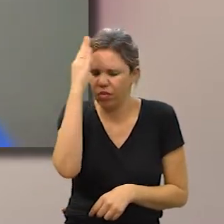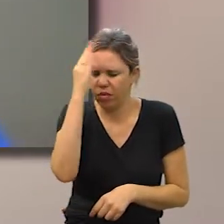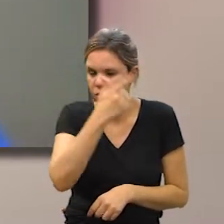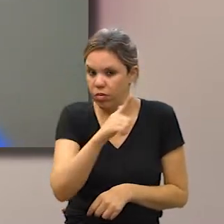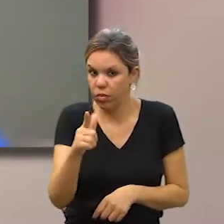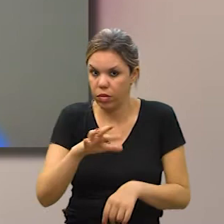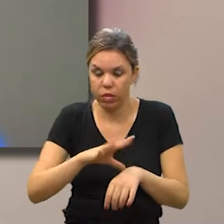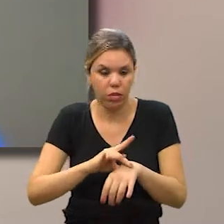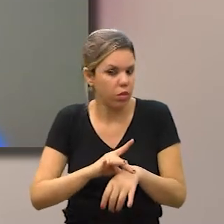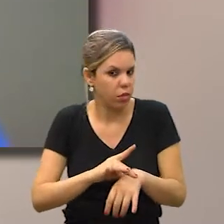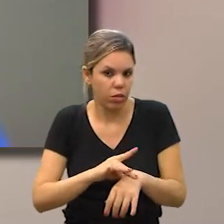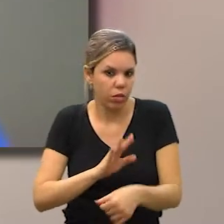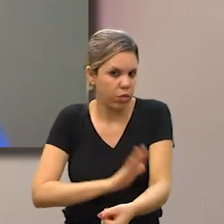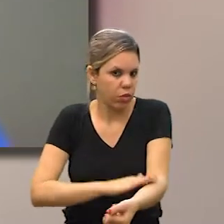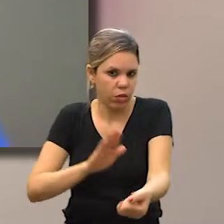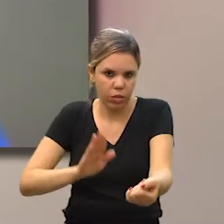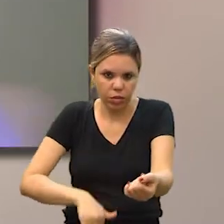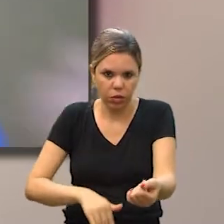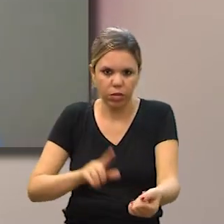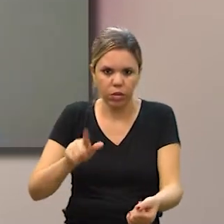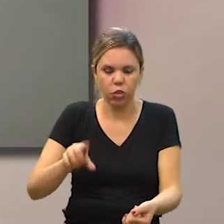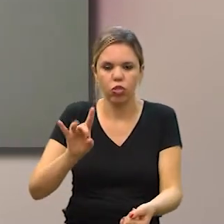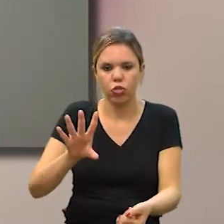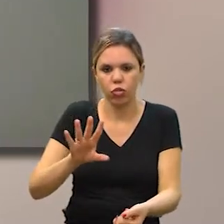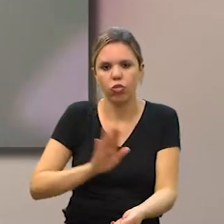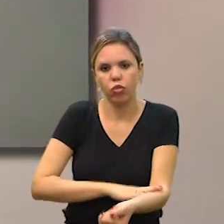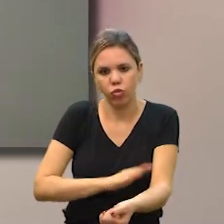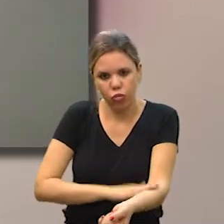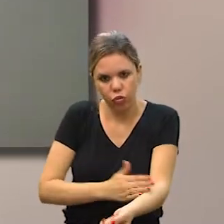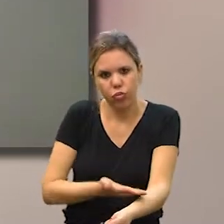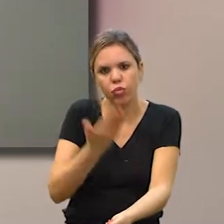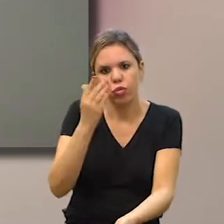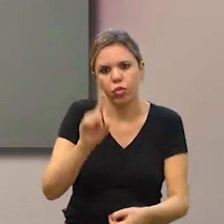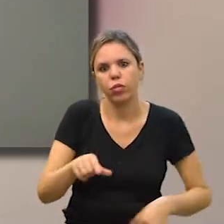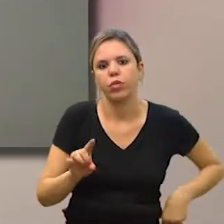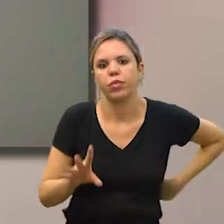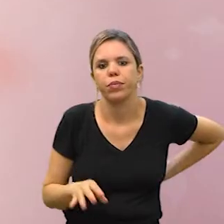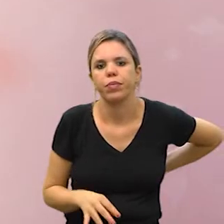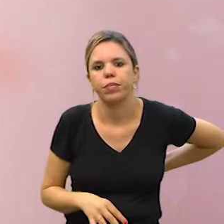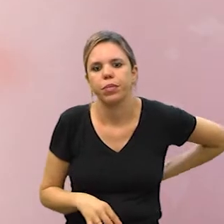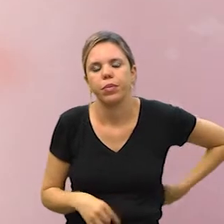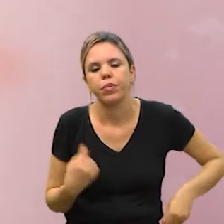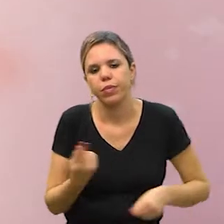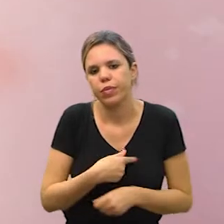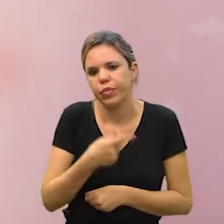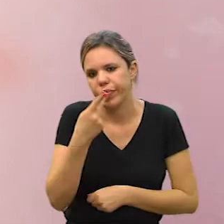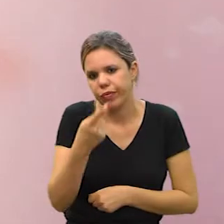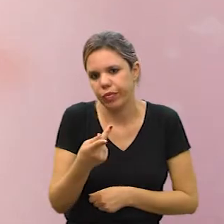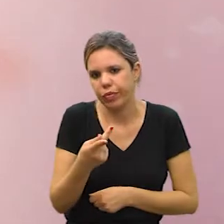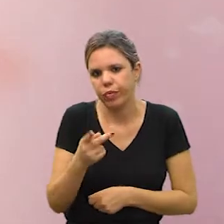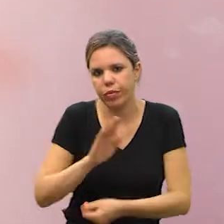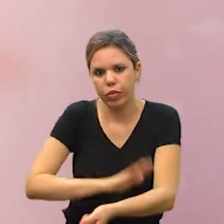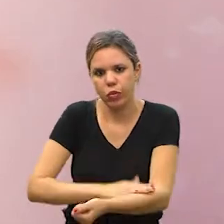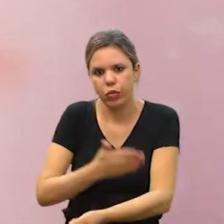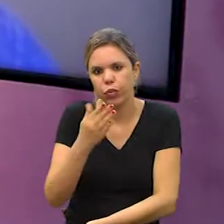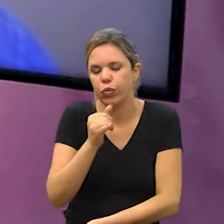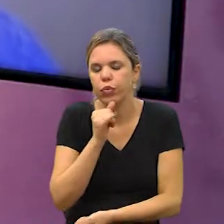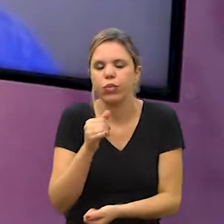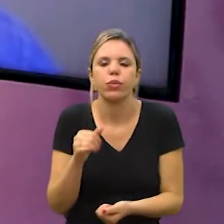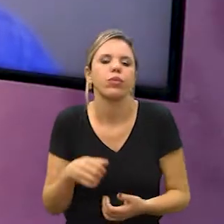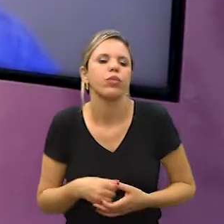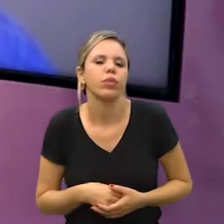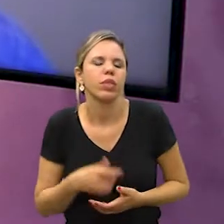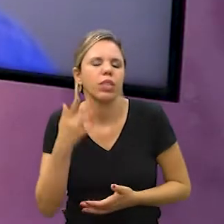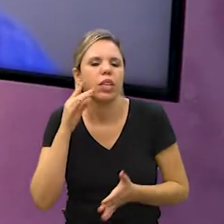tontura não existe a doença pressão baixa existe a doença hipertensão que a pressão e levar a gente sair tá falando de hipertensão